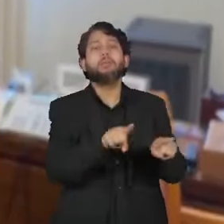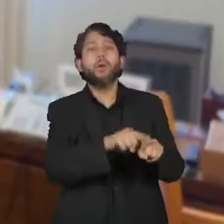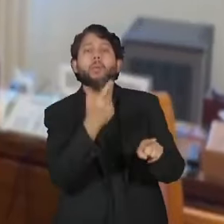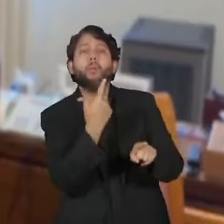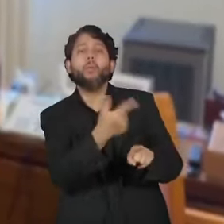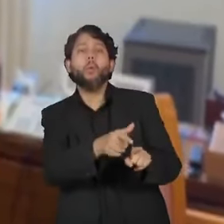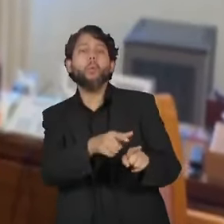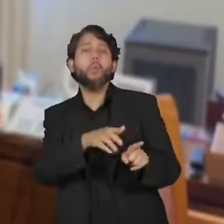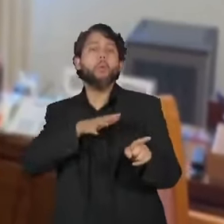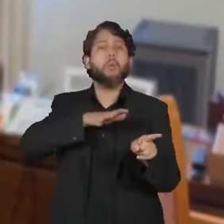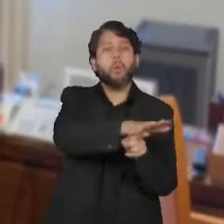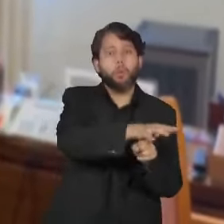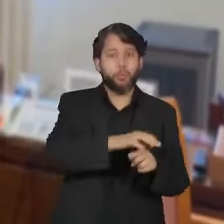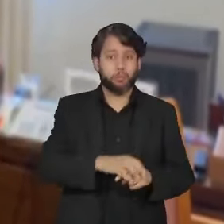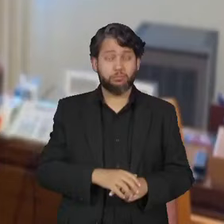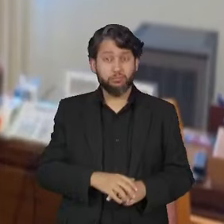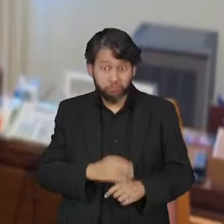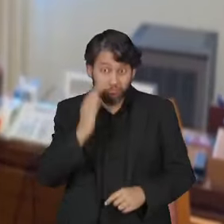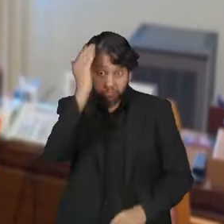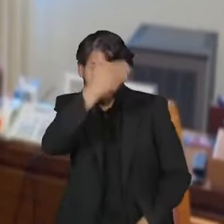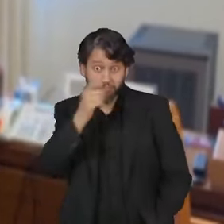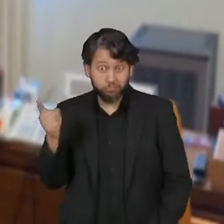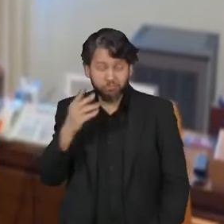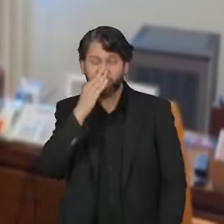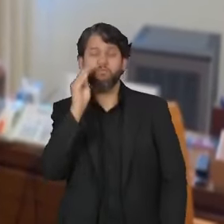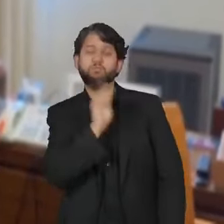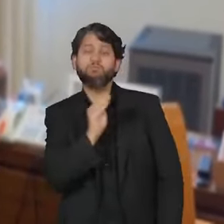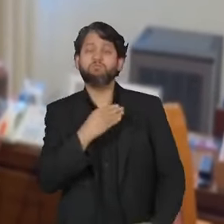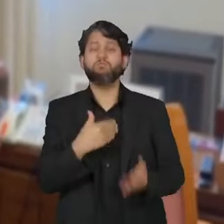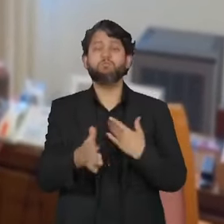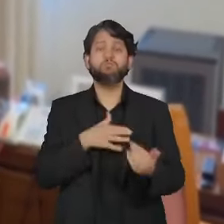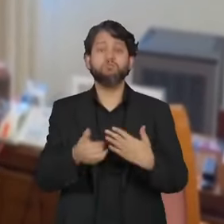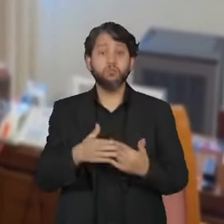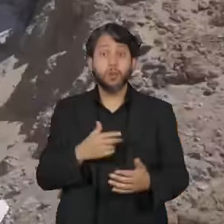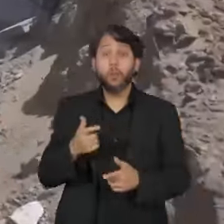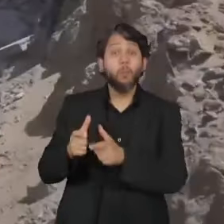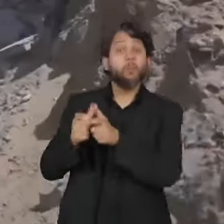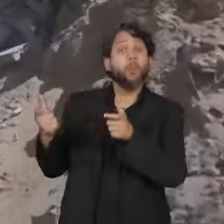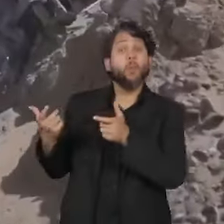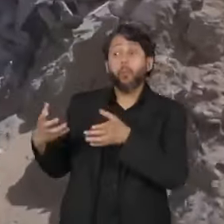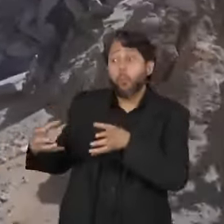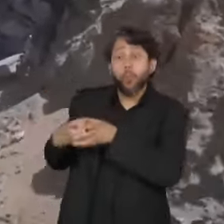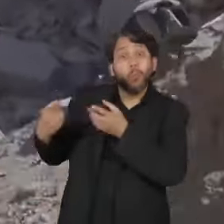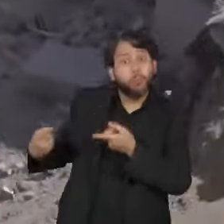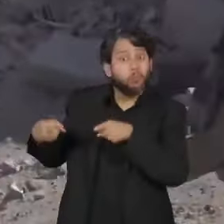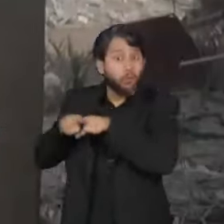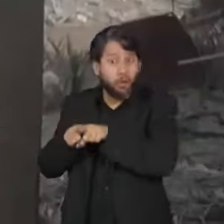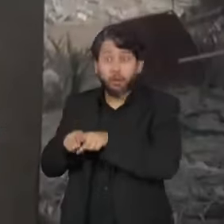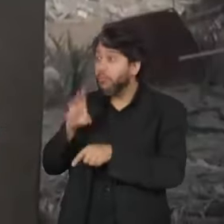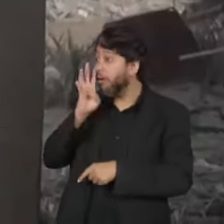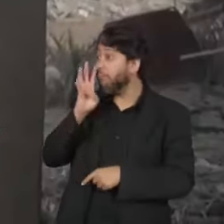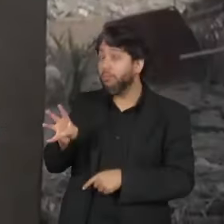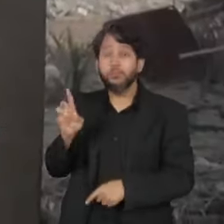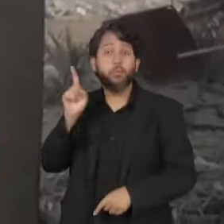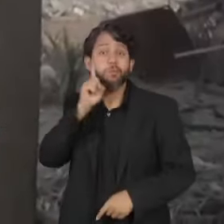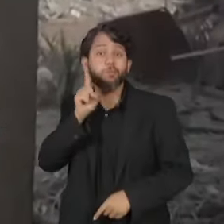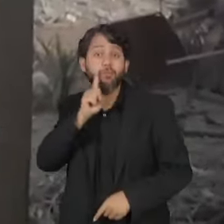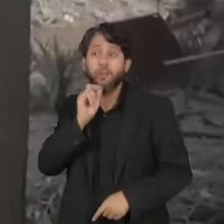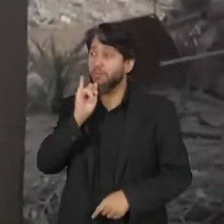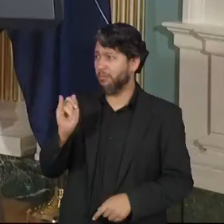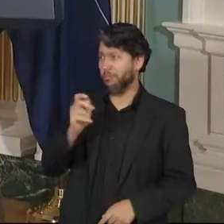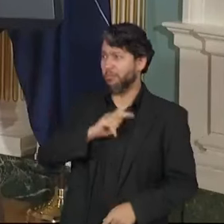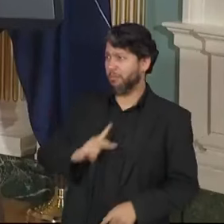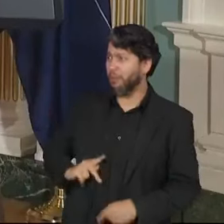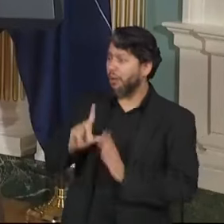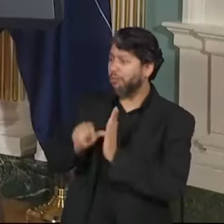nanaho não deu ouvidos e ainda entrou em atrito público com o maior aliado culpando Joe biden por atrasar a entrega